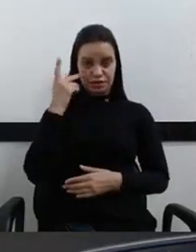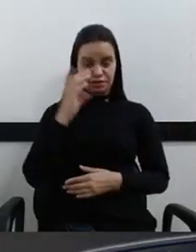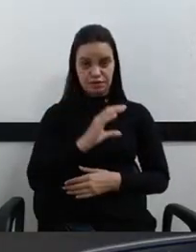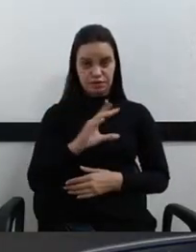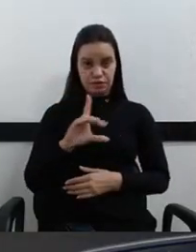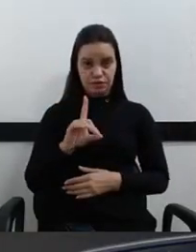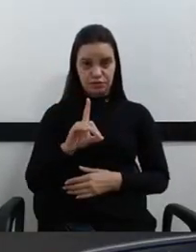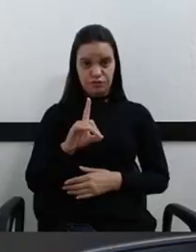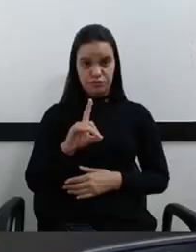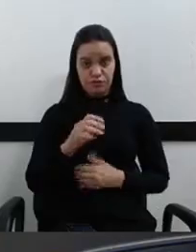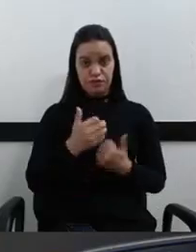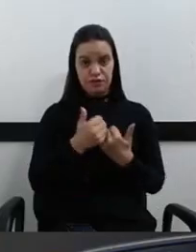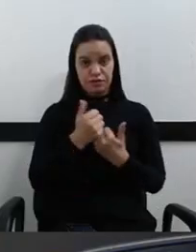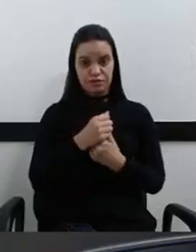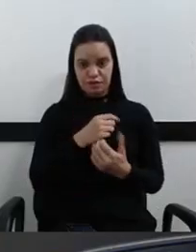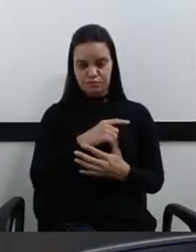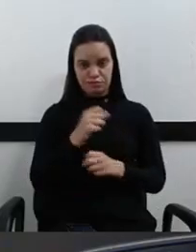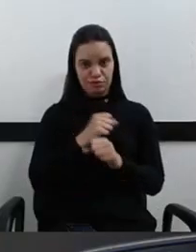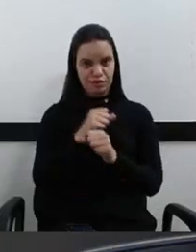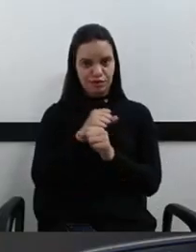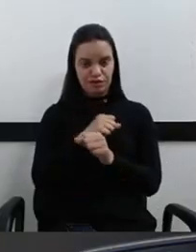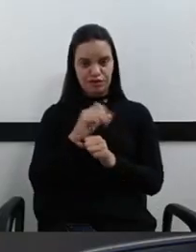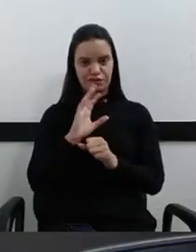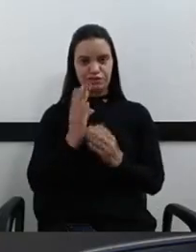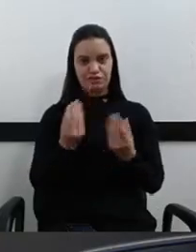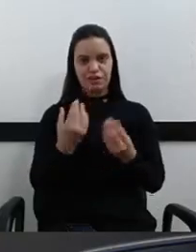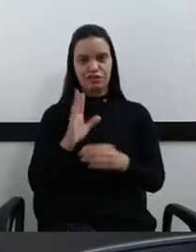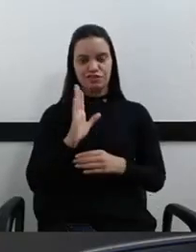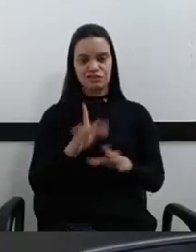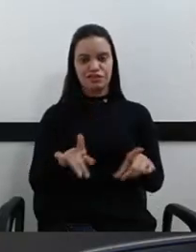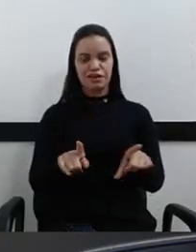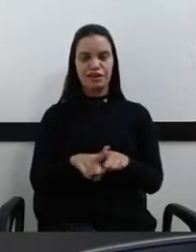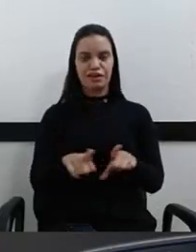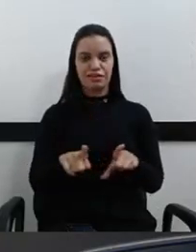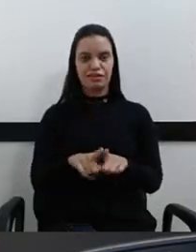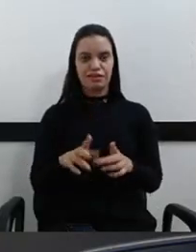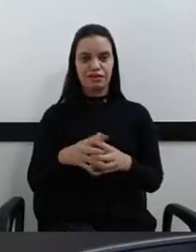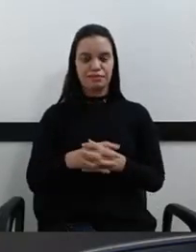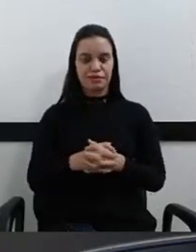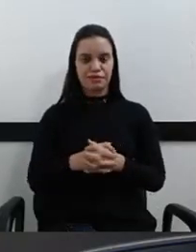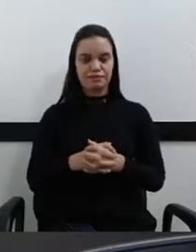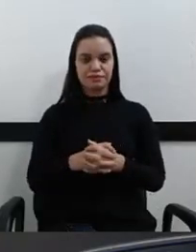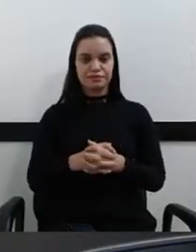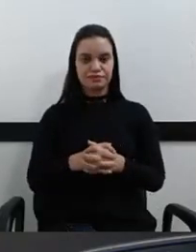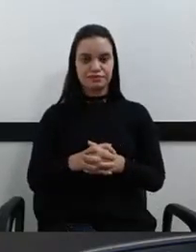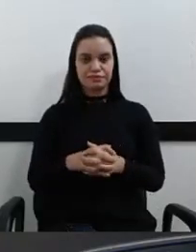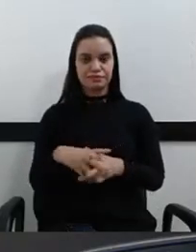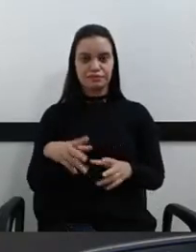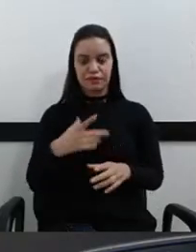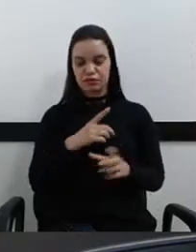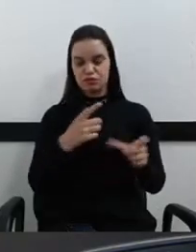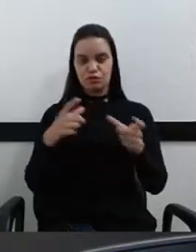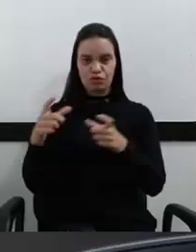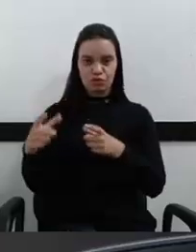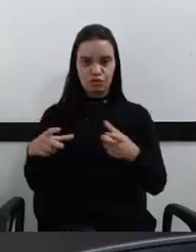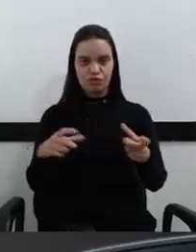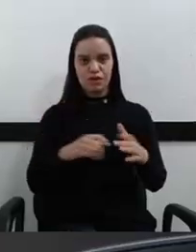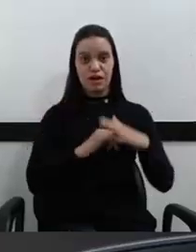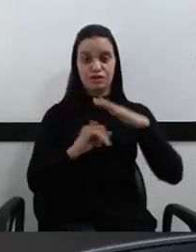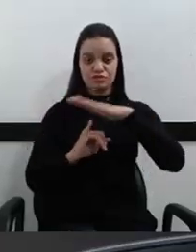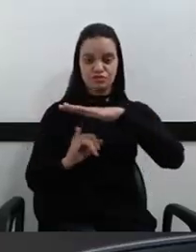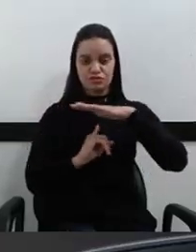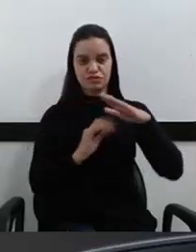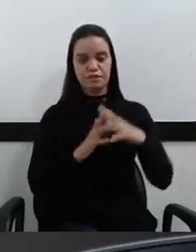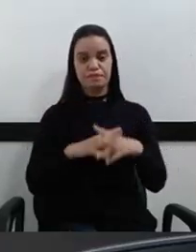coordenadora auxiliar do NUDEM por diversos anos, além de outros pontos de muita relevância, além de outros postos de muita relevância